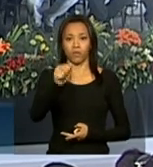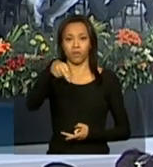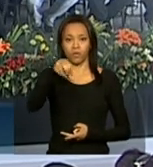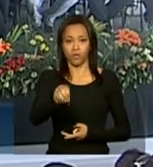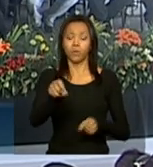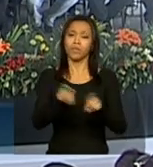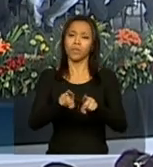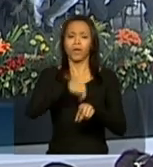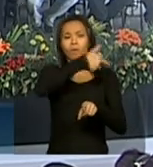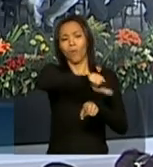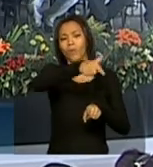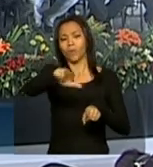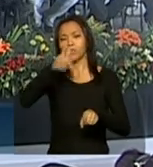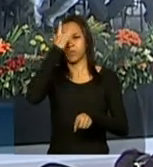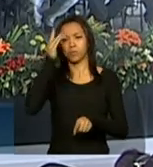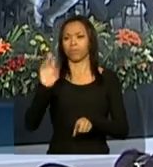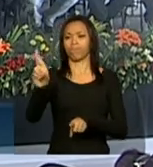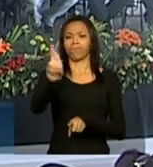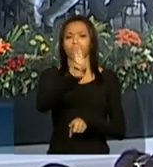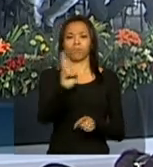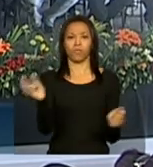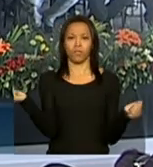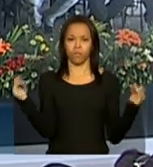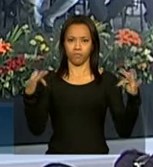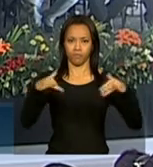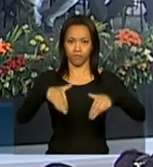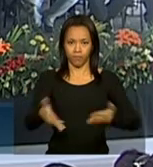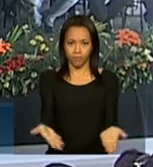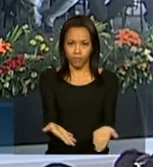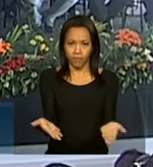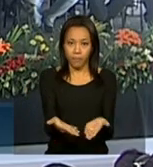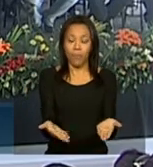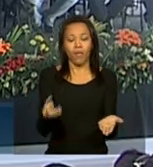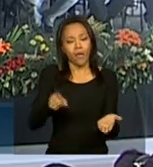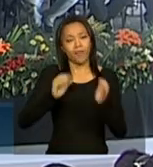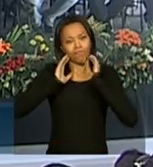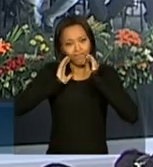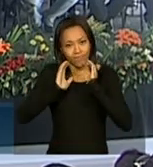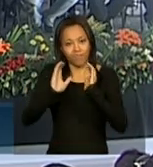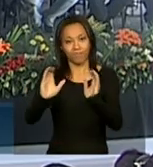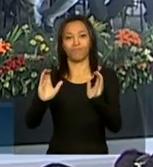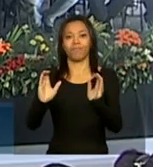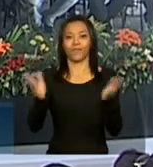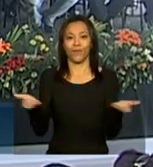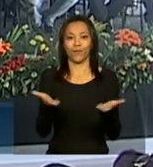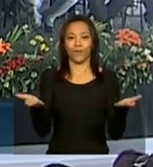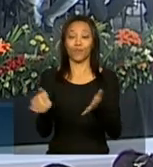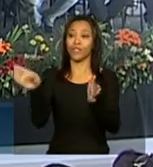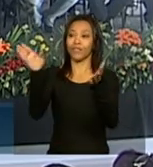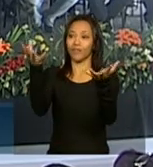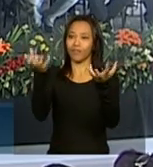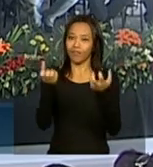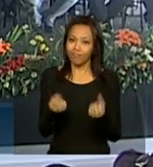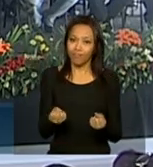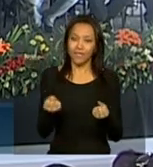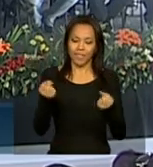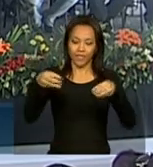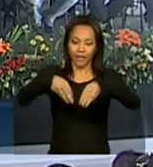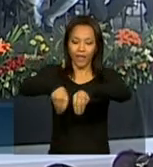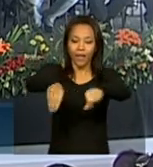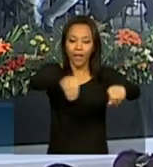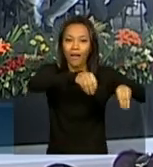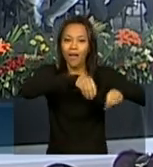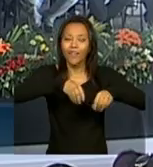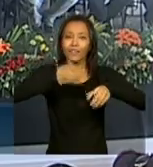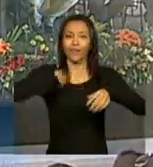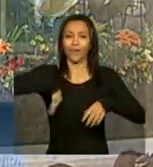demais autoridades aqui presentes. É com muita honra que recebemos aqui nessa terra produtiva nossa